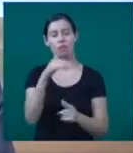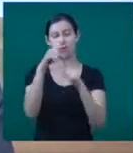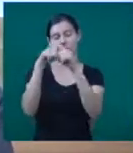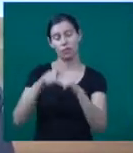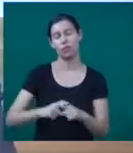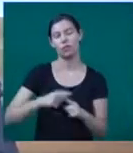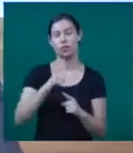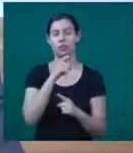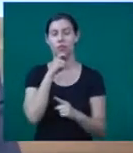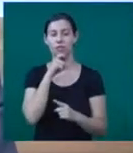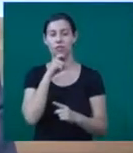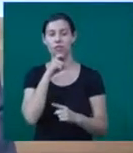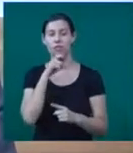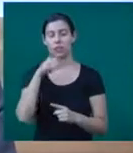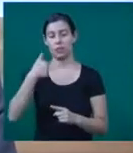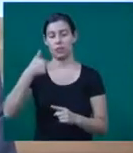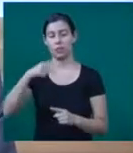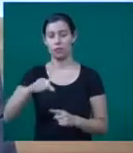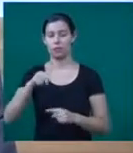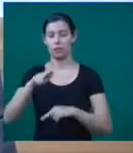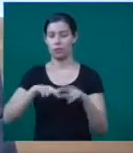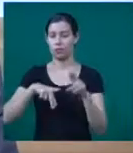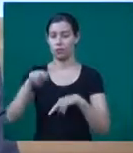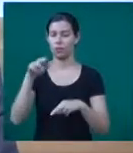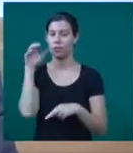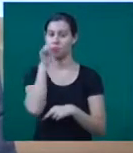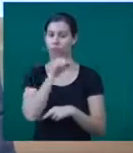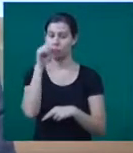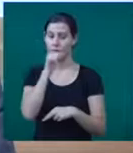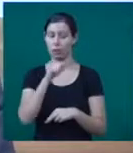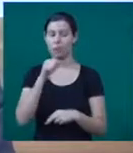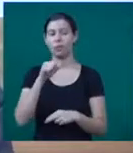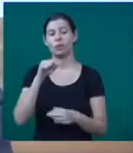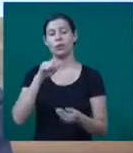próximo sábado, das 8 da manhã às 3 da tarde, no